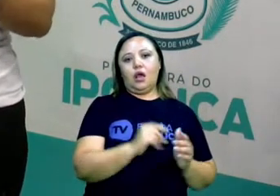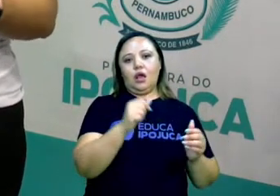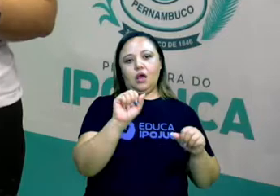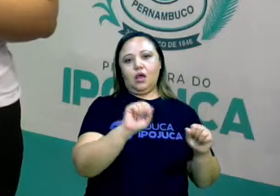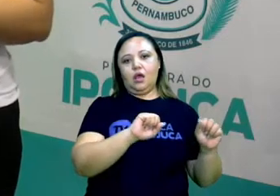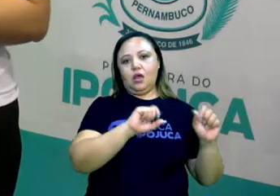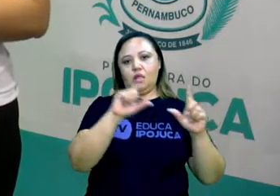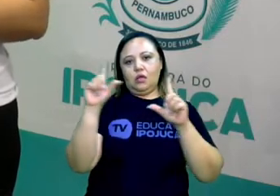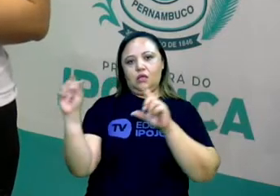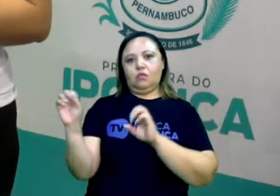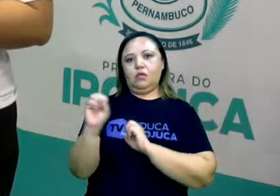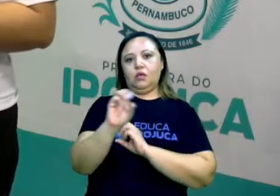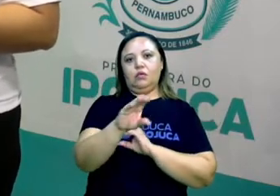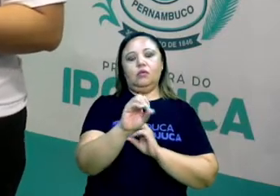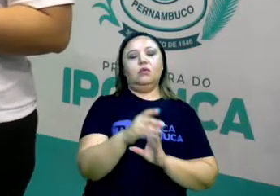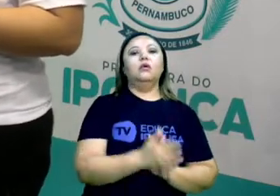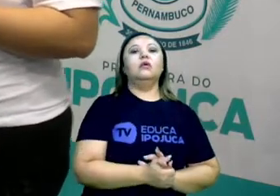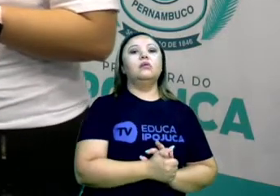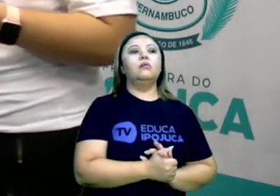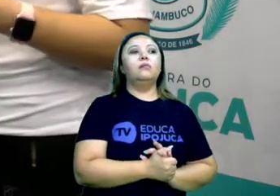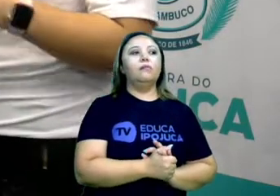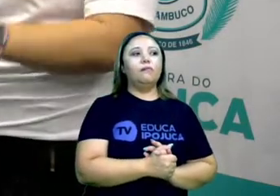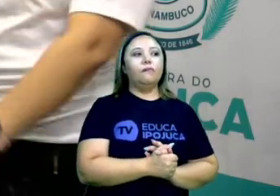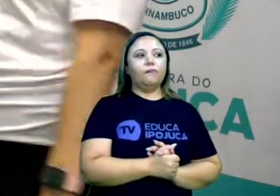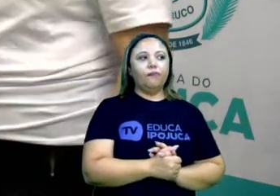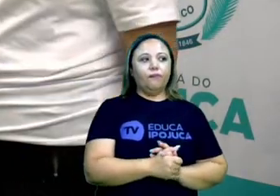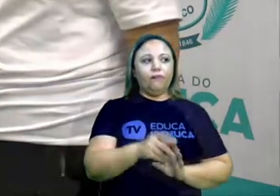gênero que é tão importante no nosso dia a dia.